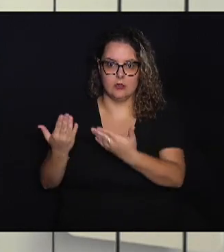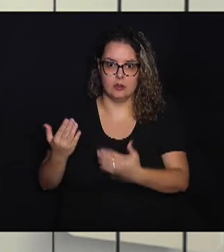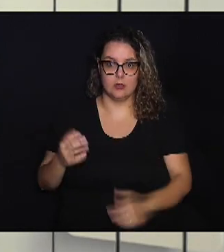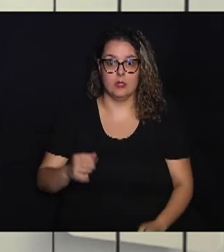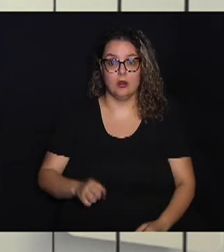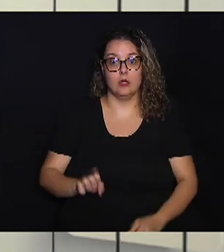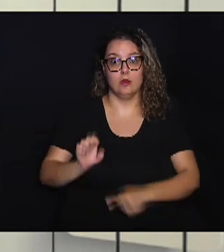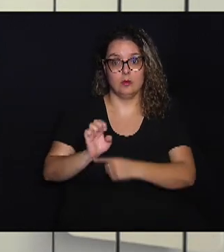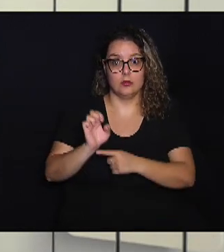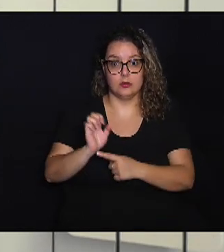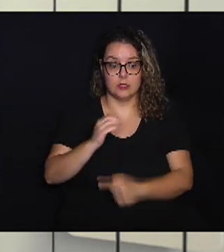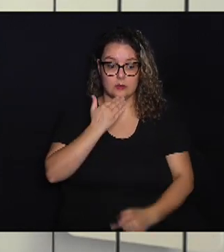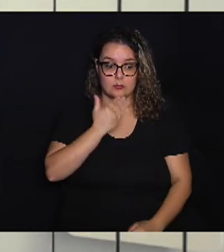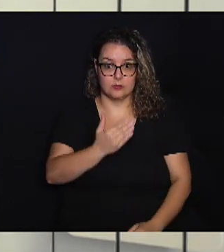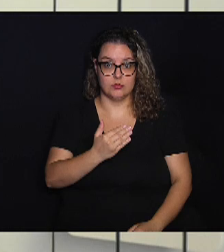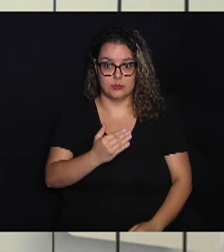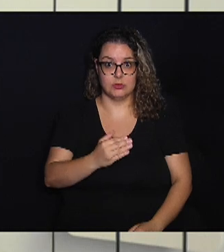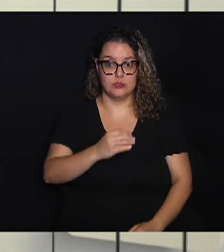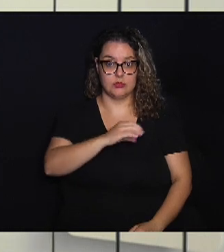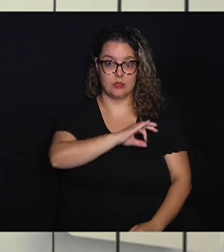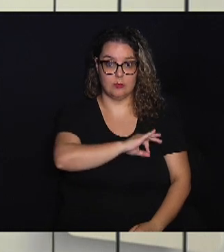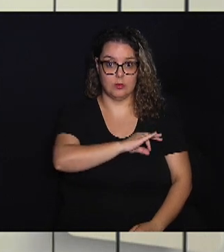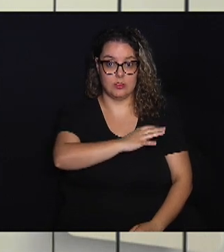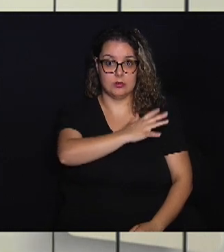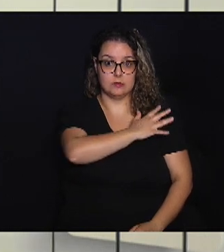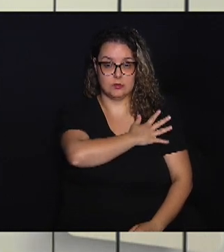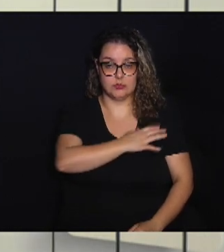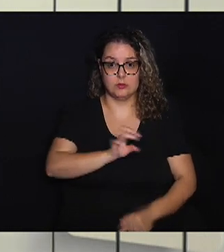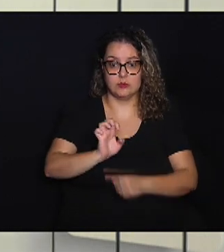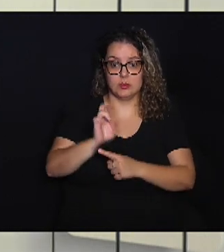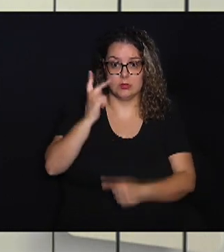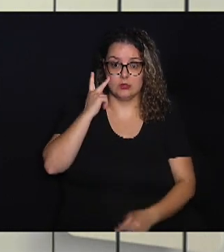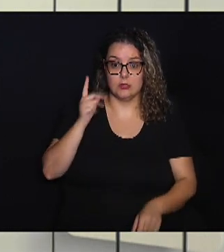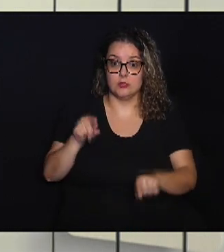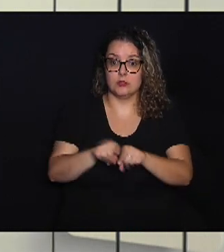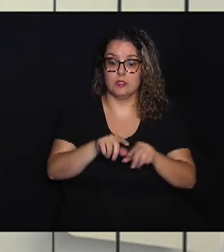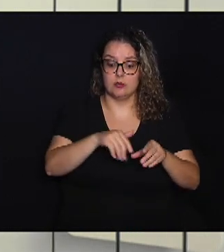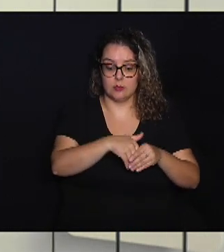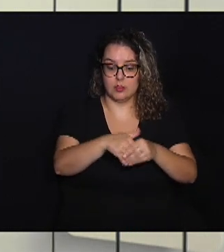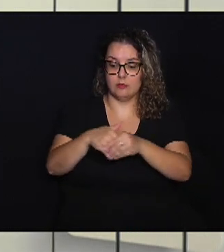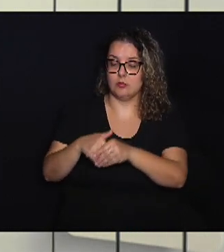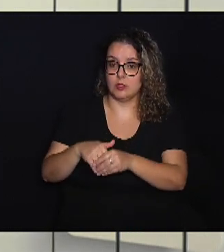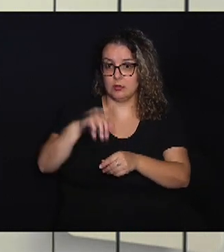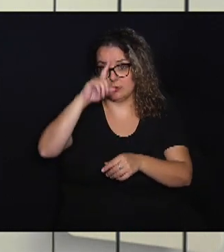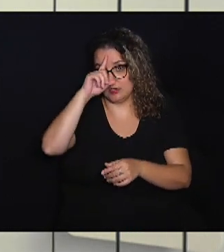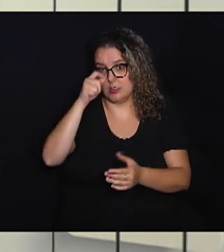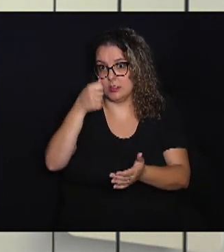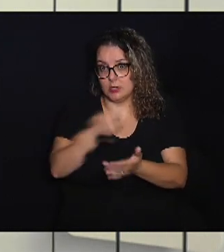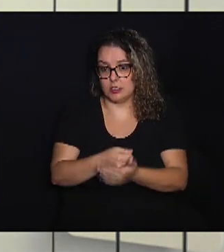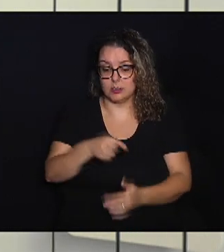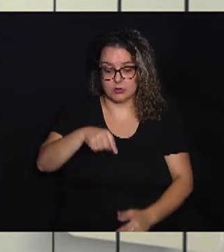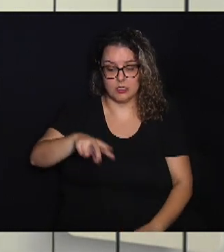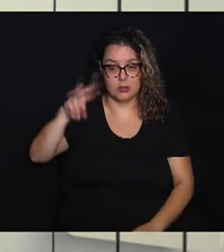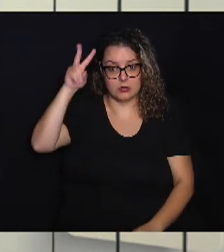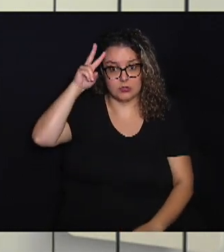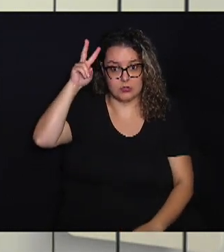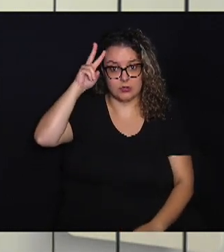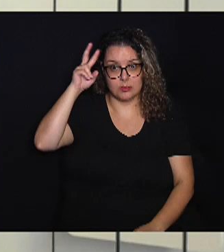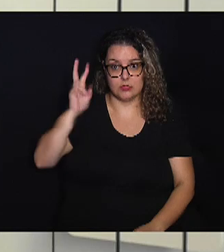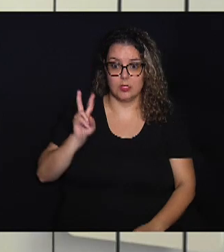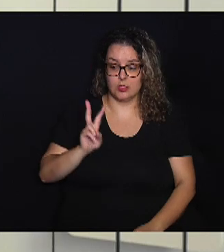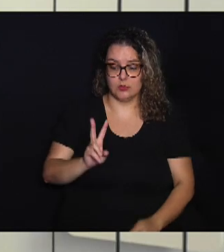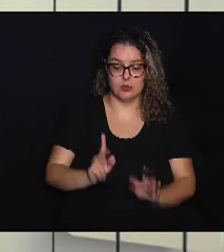pela Polícia Militar do estado de São Paulo. Também deve ser votado em definitivo nesta segunda-feira